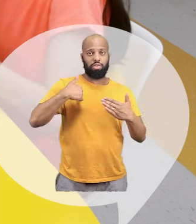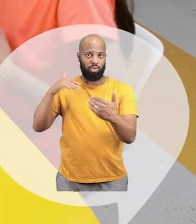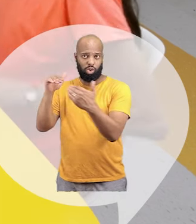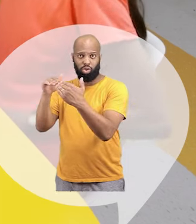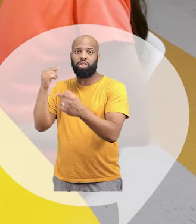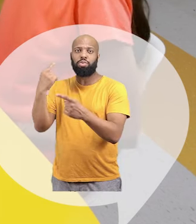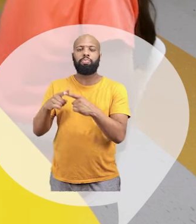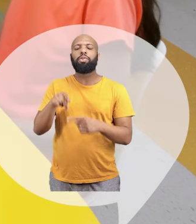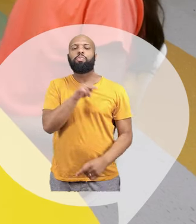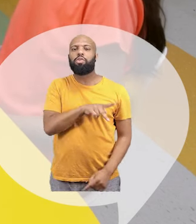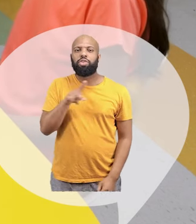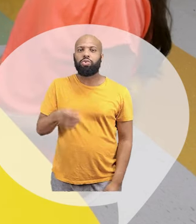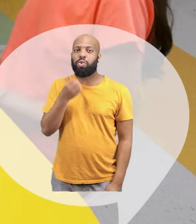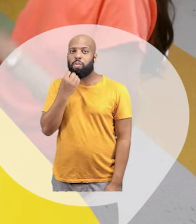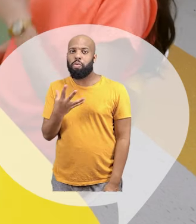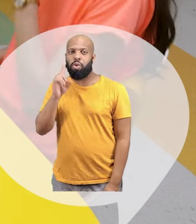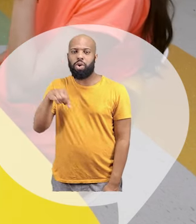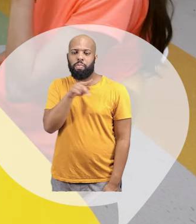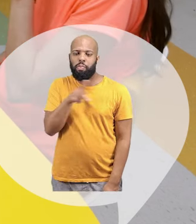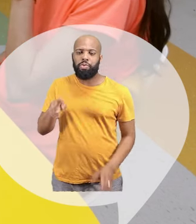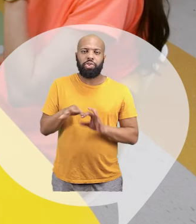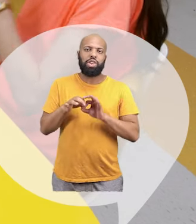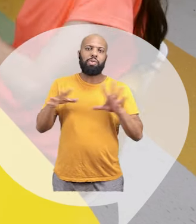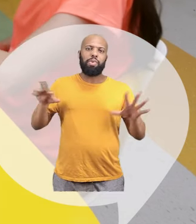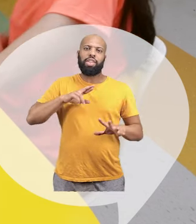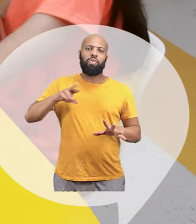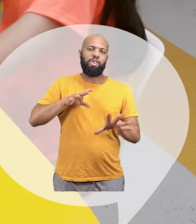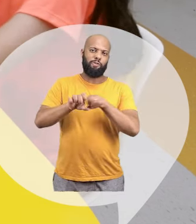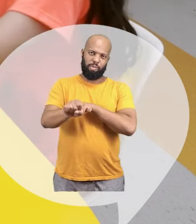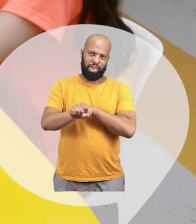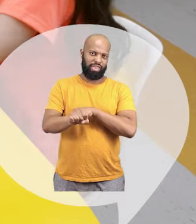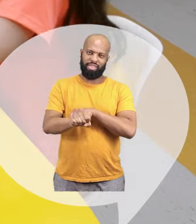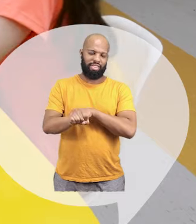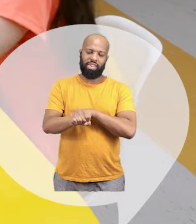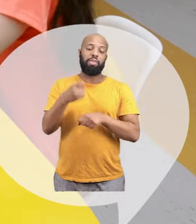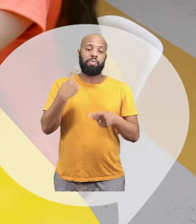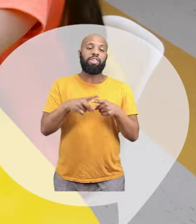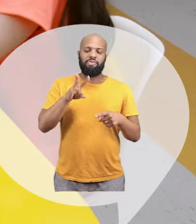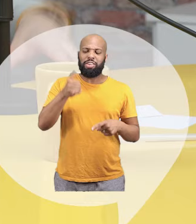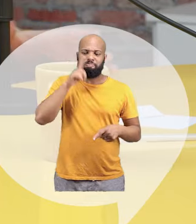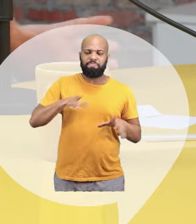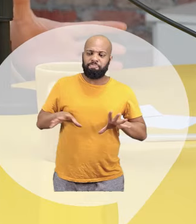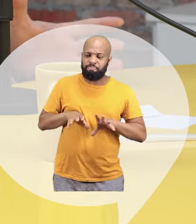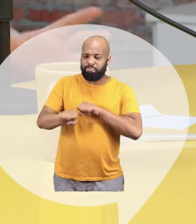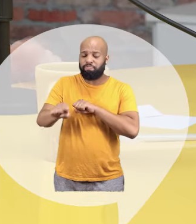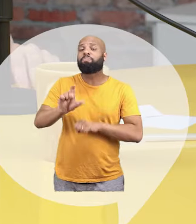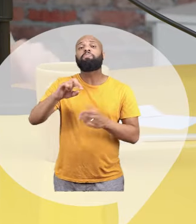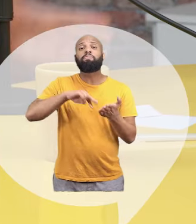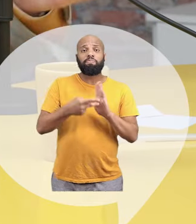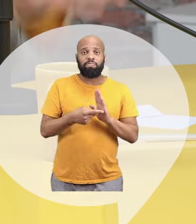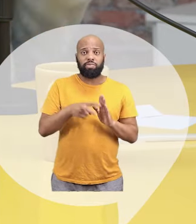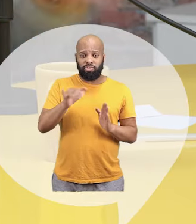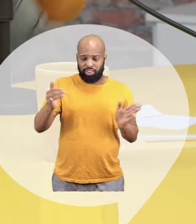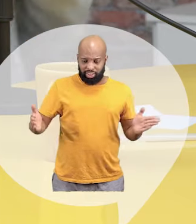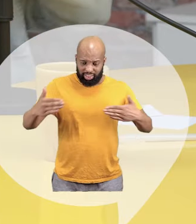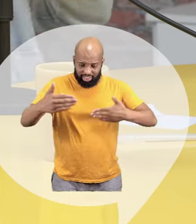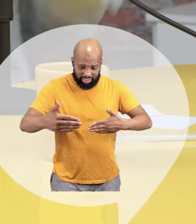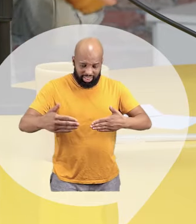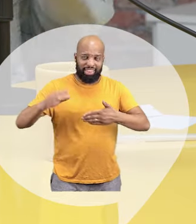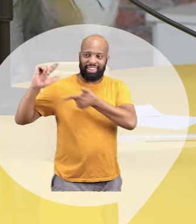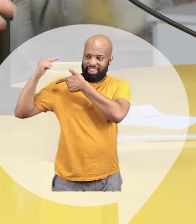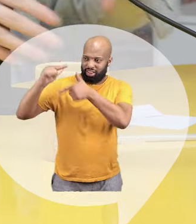concordo Total Eu acho que um professor Bom tipo é um professor que te liberta né Não o professor que te forma que a gente fala vamos sair formado né tipo formado é o quê